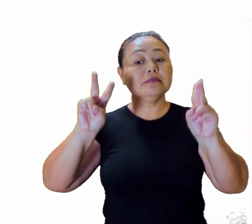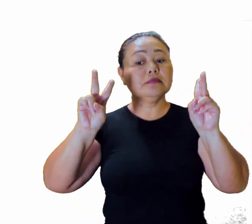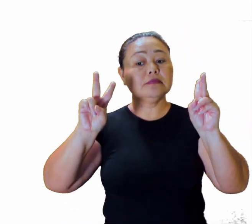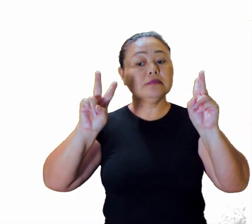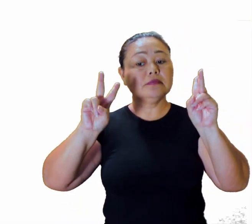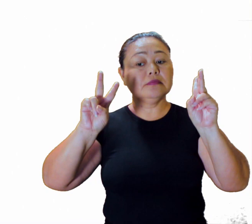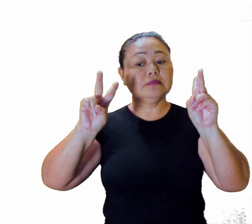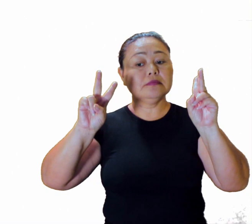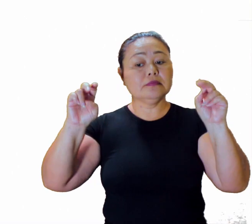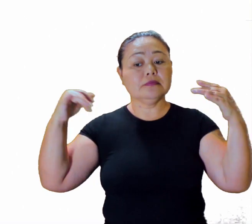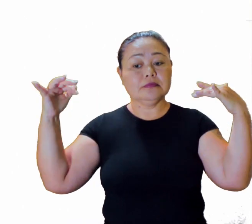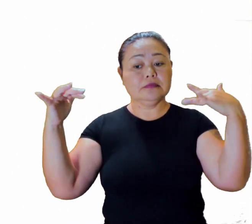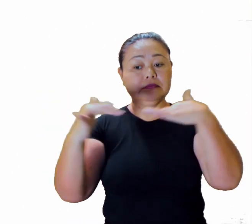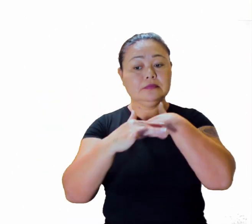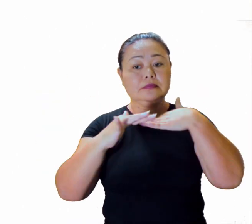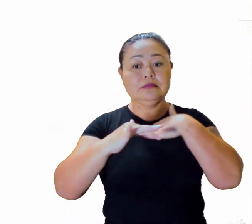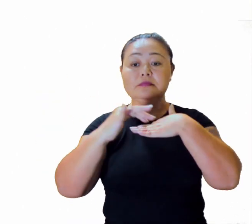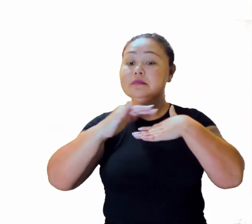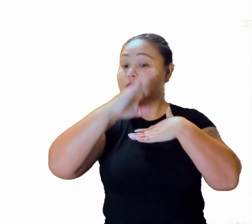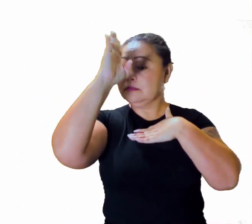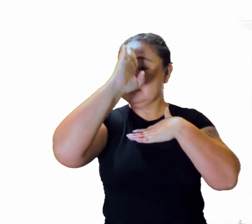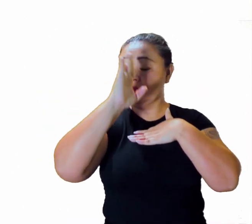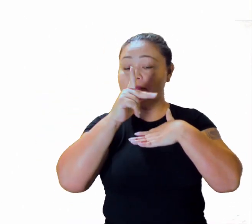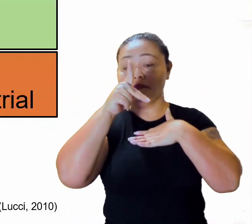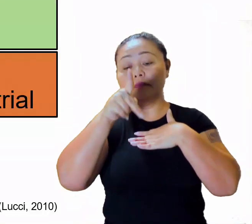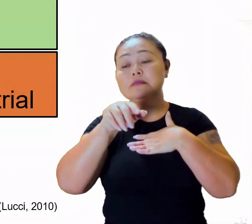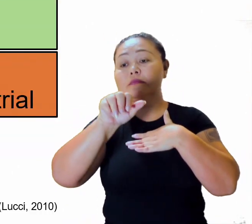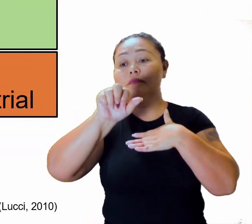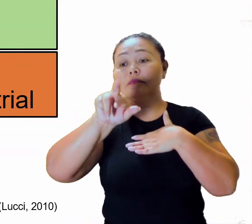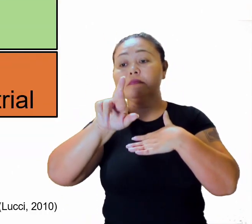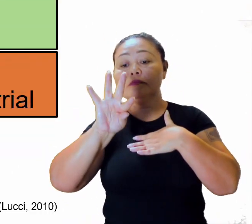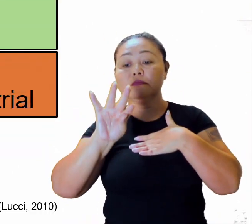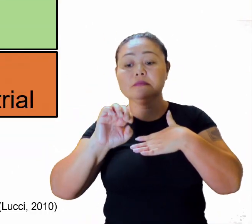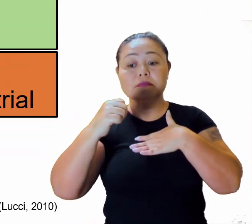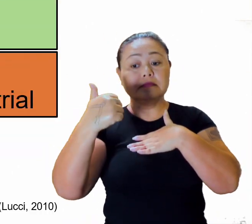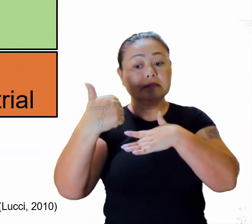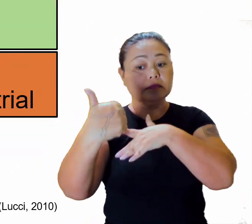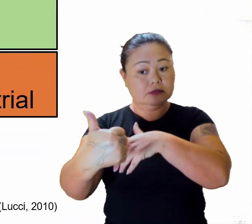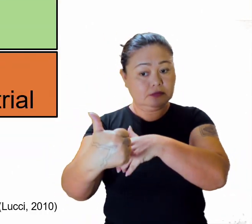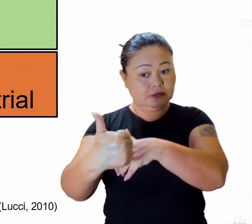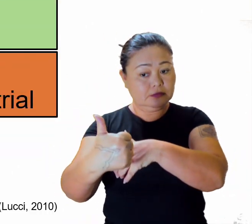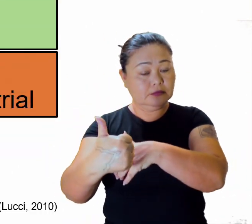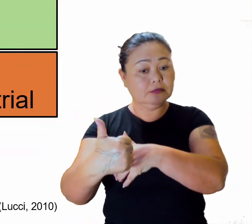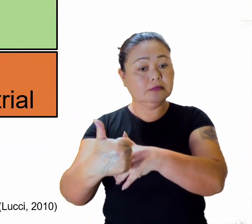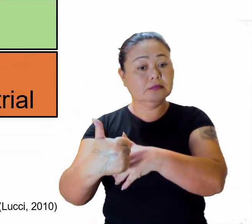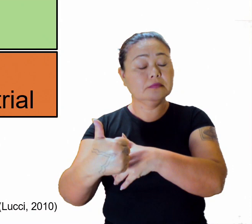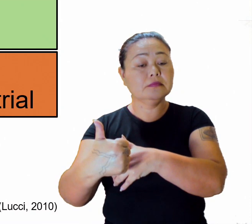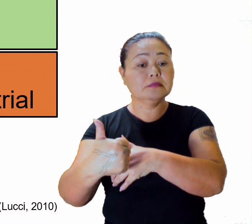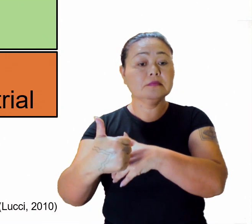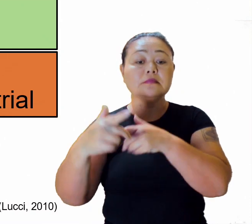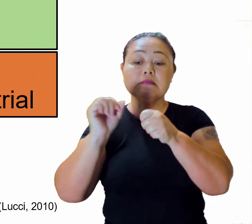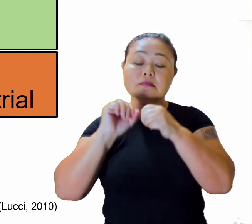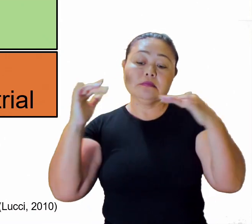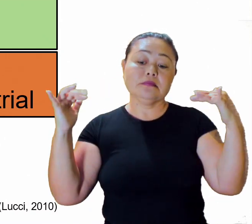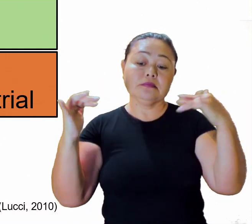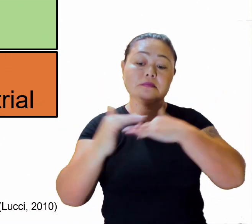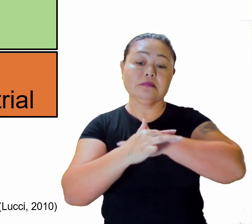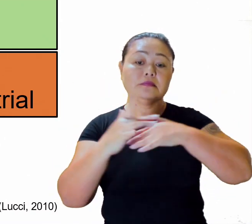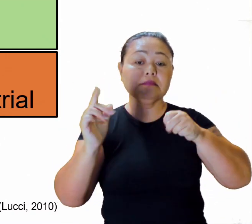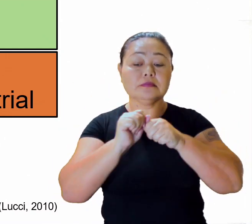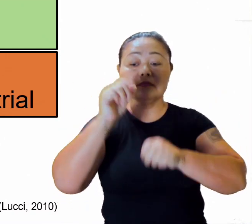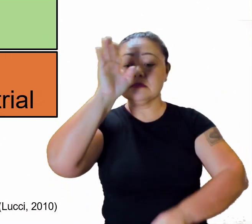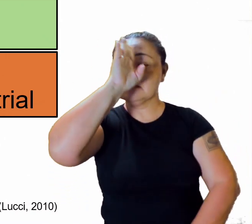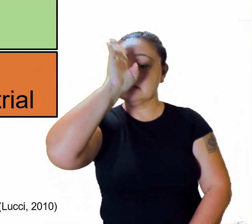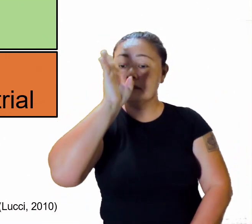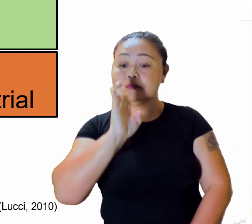a aula sobre a urbanização no Brasil, parte 1. Então aí a gente falou sobre a urbanização no Brasil,